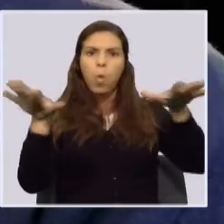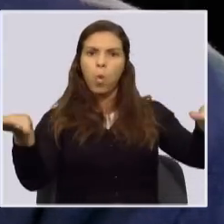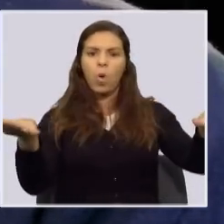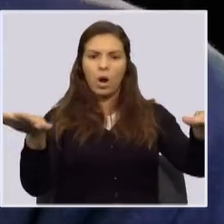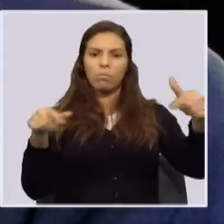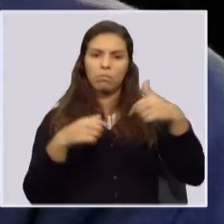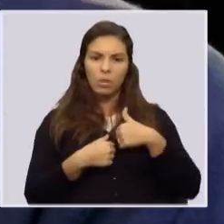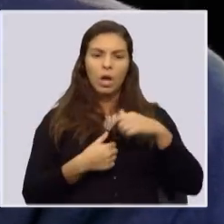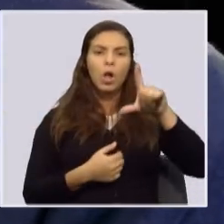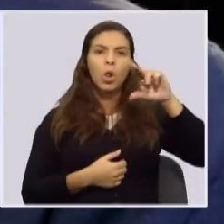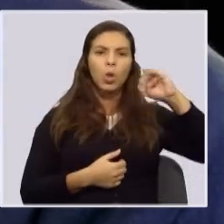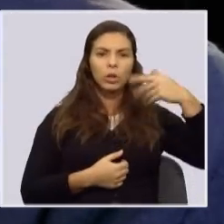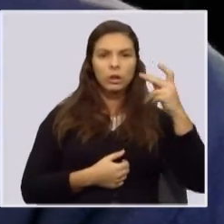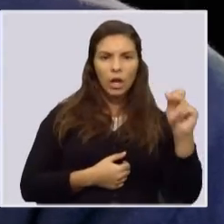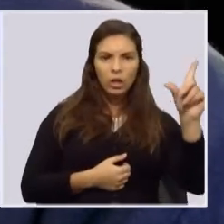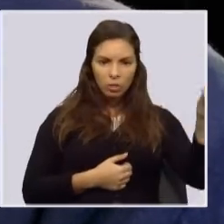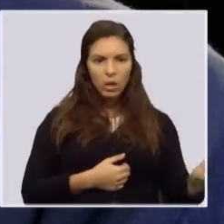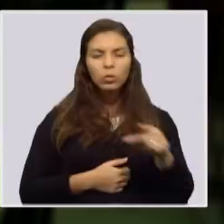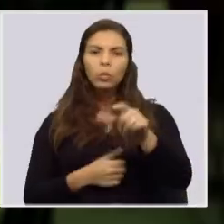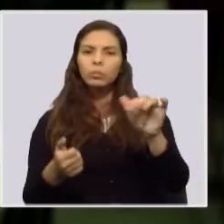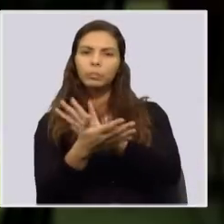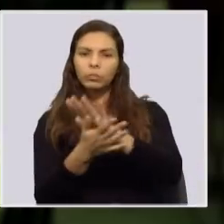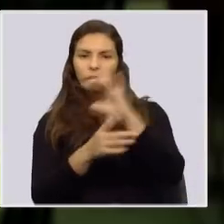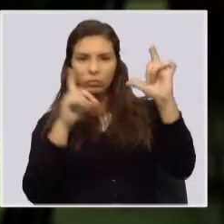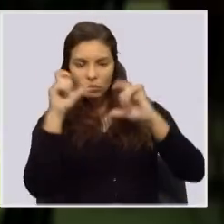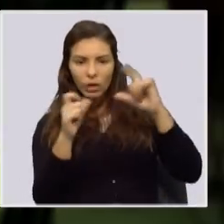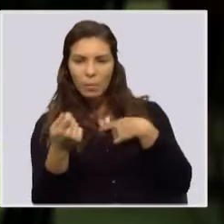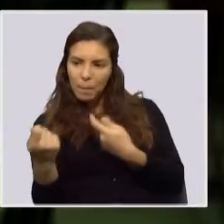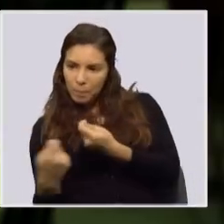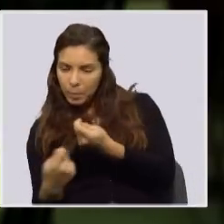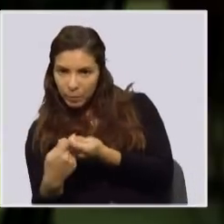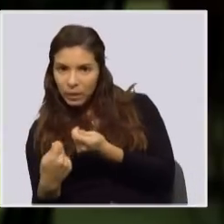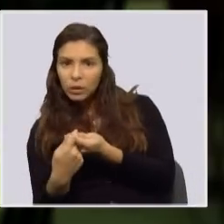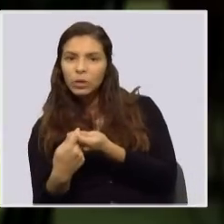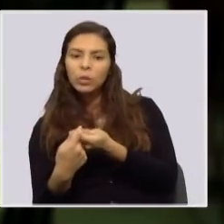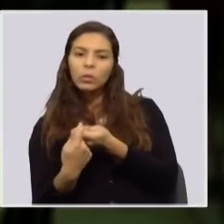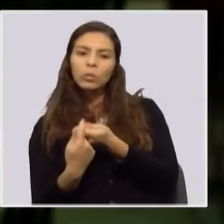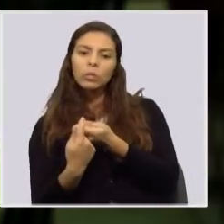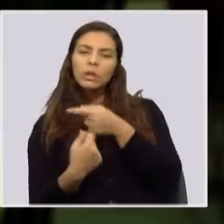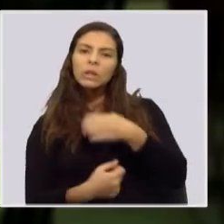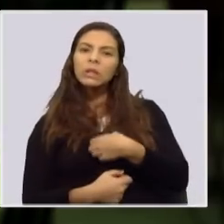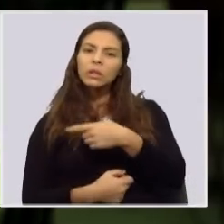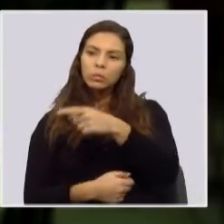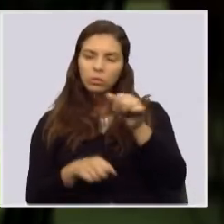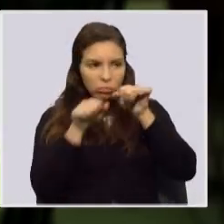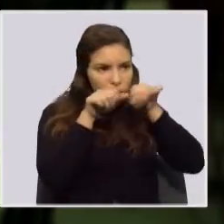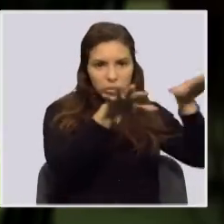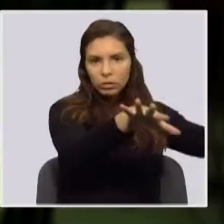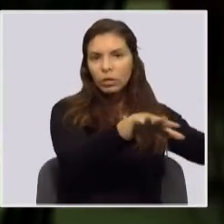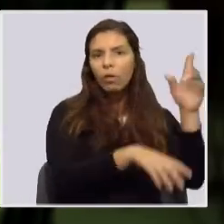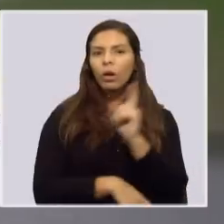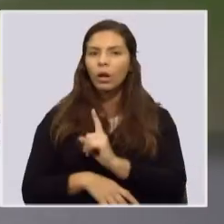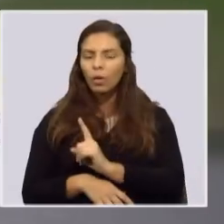amplamente partilhada, a minha e a da agência Lusa. E enquanto fotojornalista, tu sentes que há uma proximidade mais do público? Sentes-te na missão de